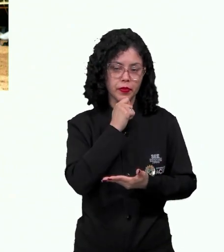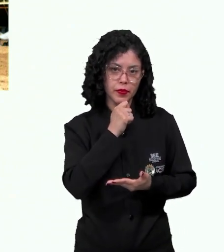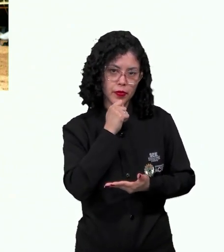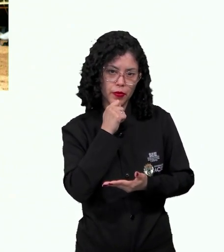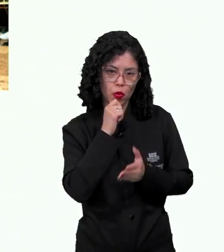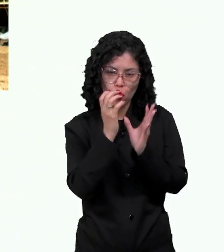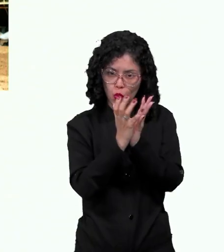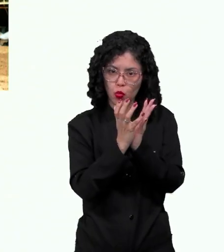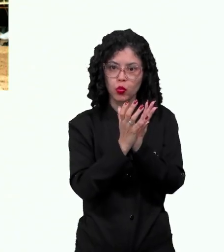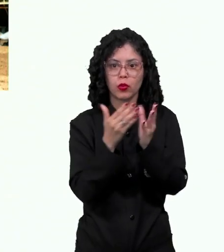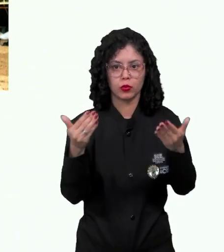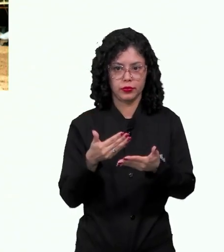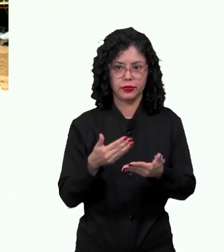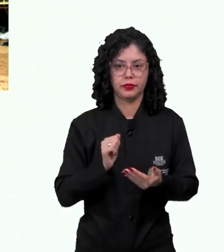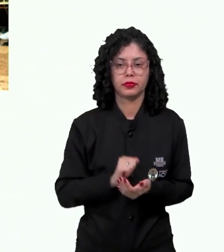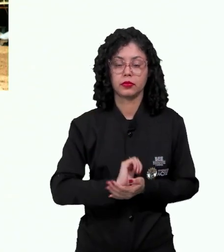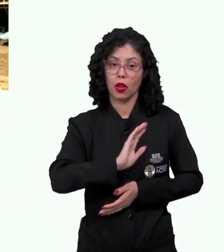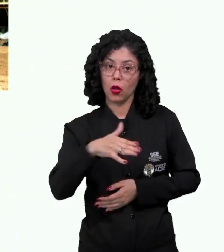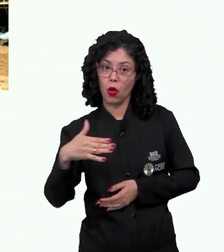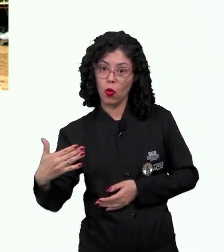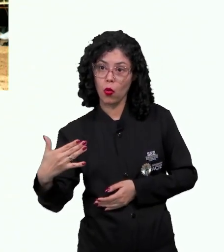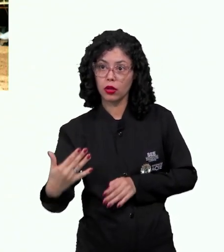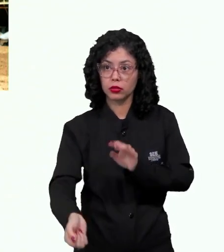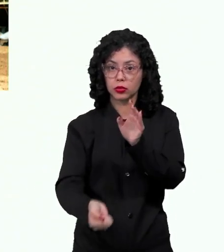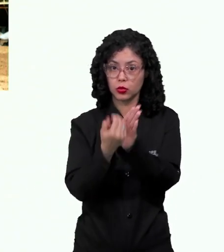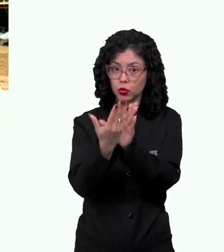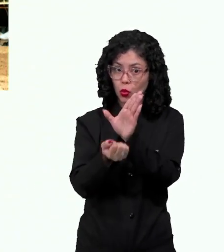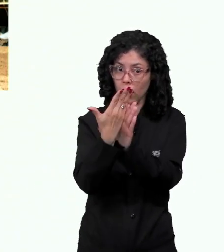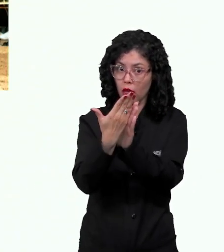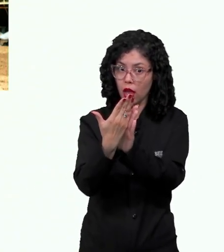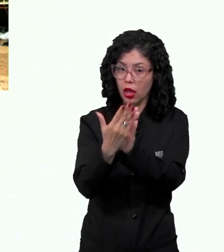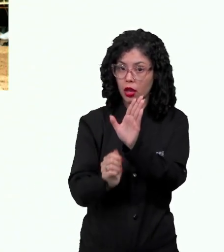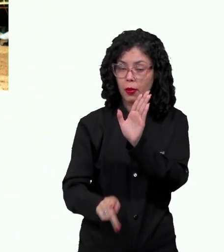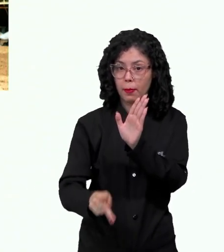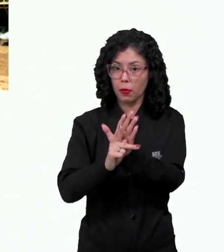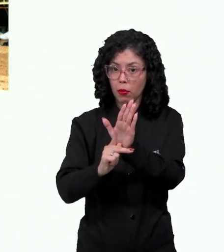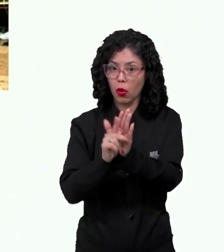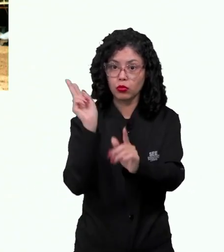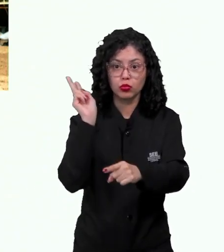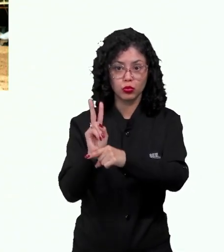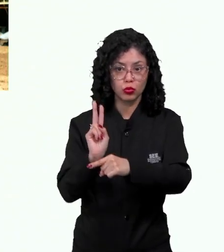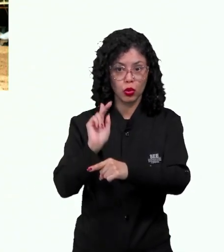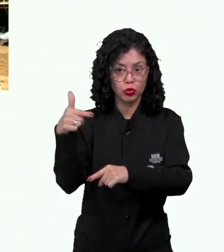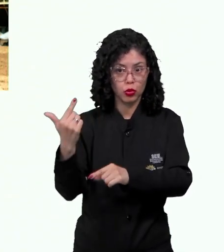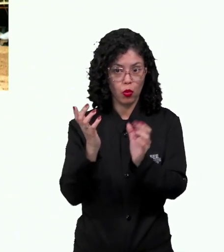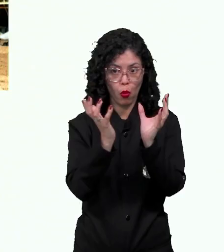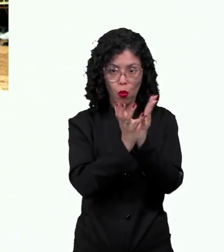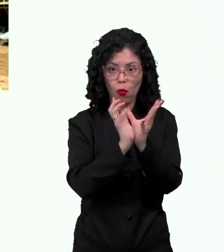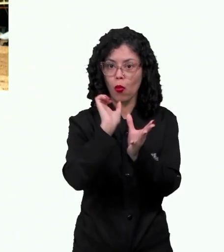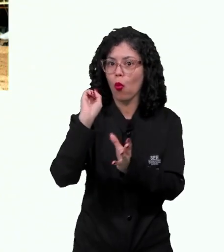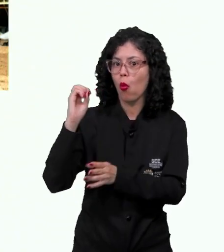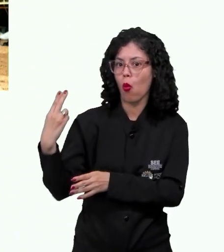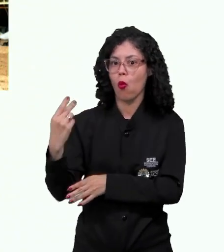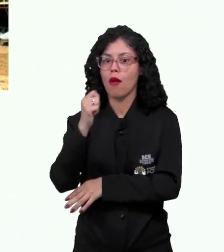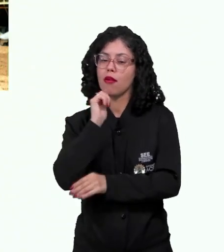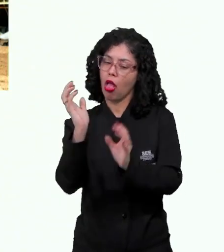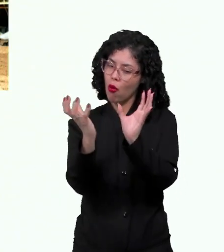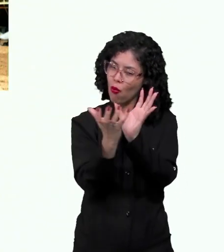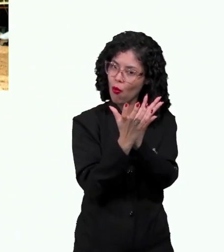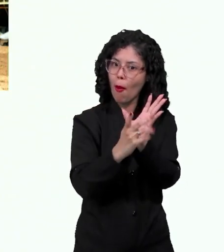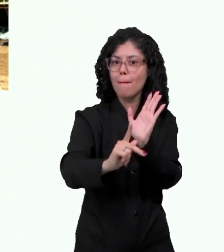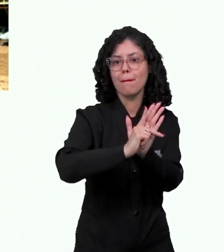forma coletiva. É quando essa criação ela é fruto da contribuição de um grupo ou